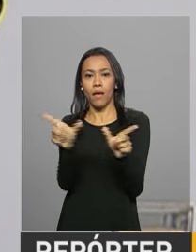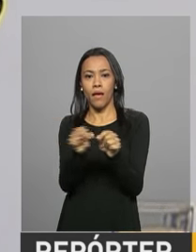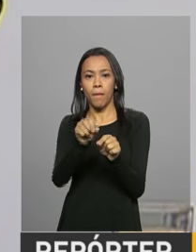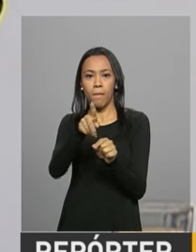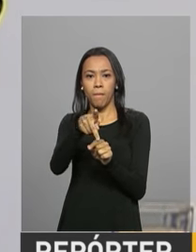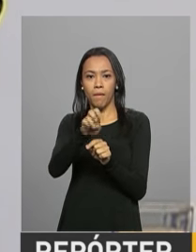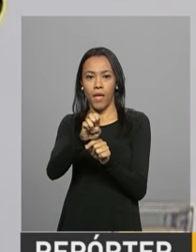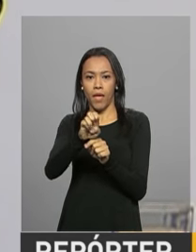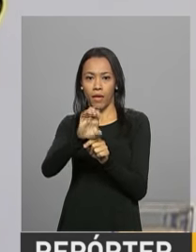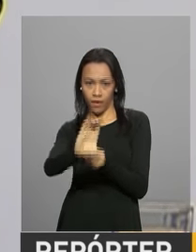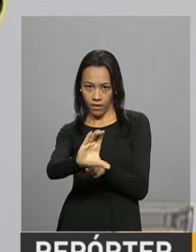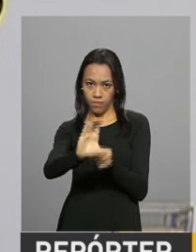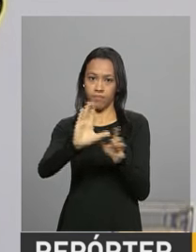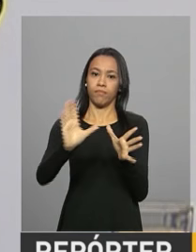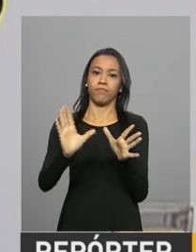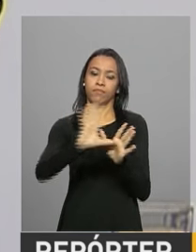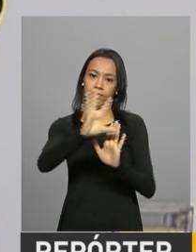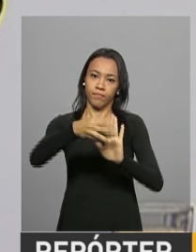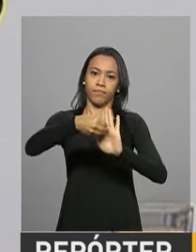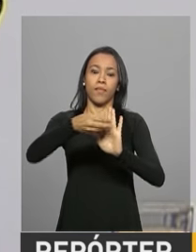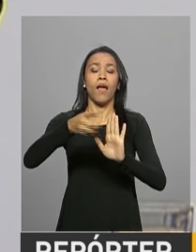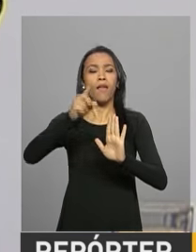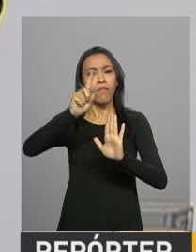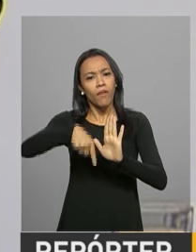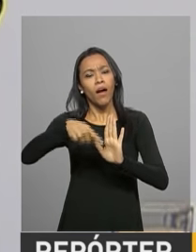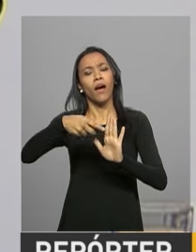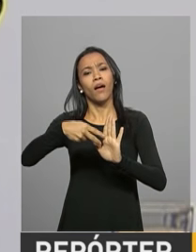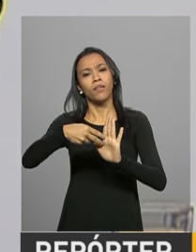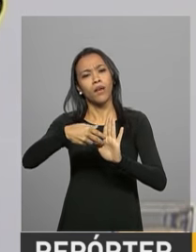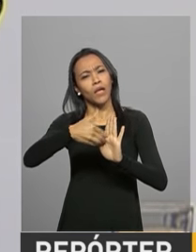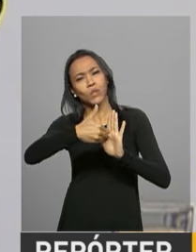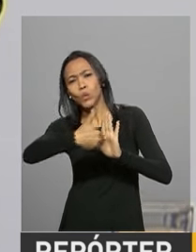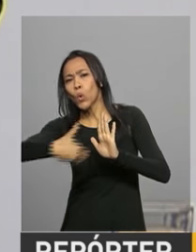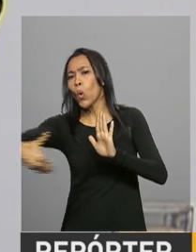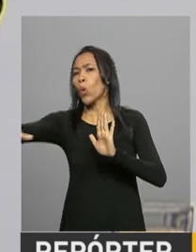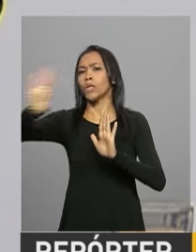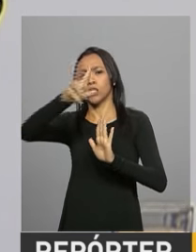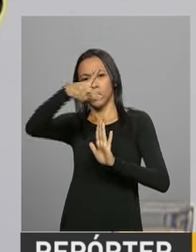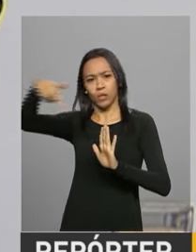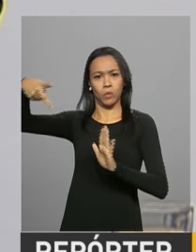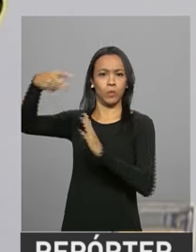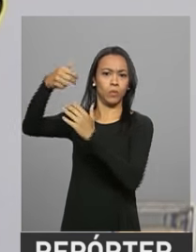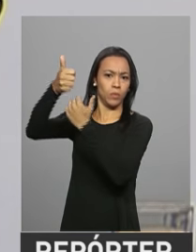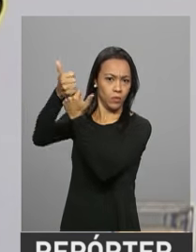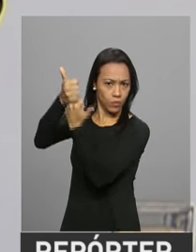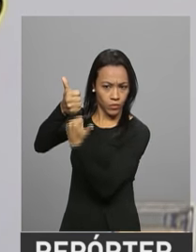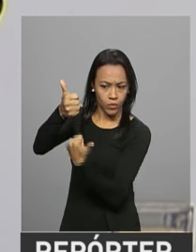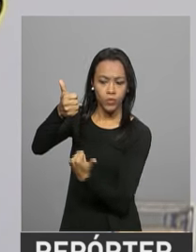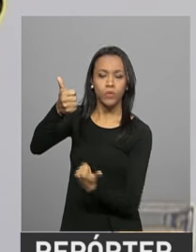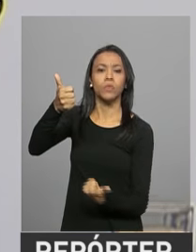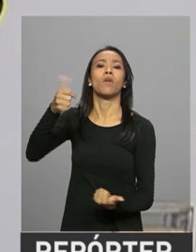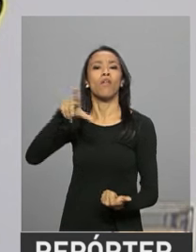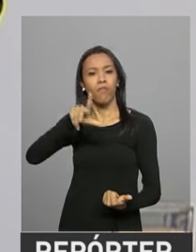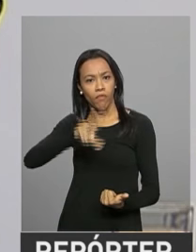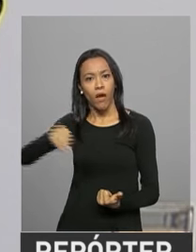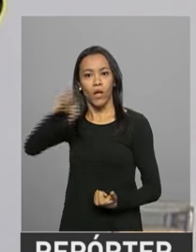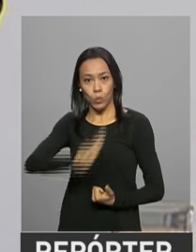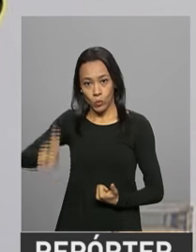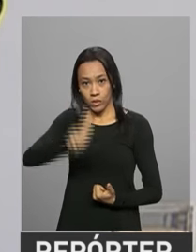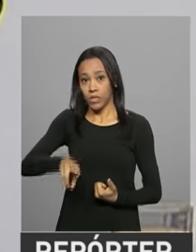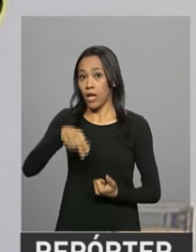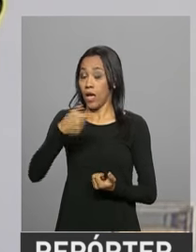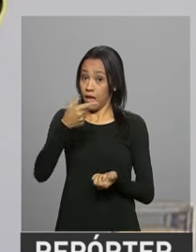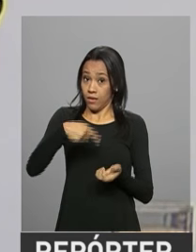estendida a toda a diretoria do Banco Central e mais do que isso